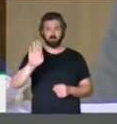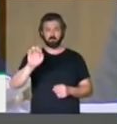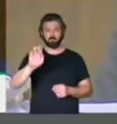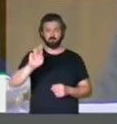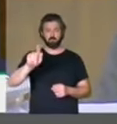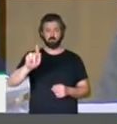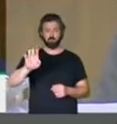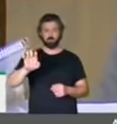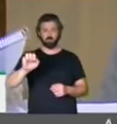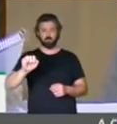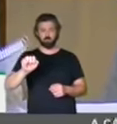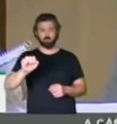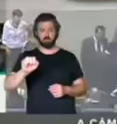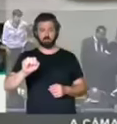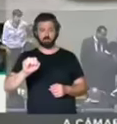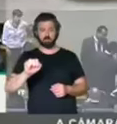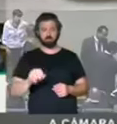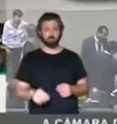Presidente,